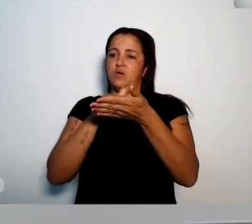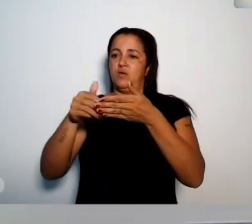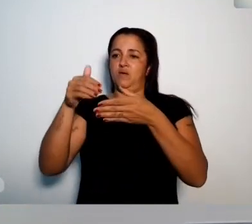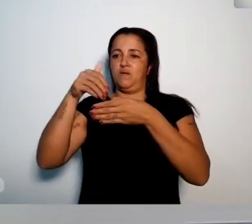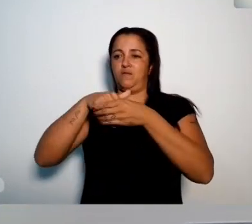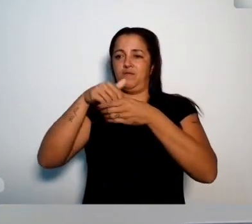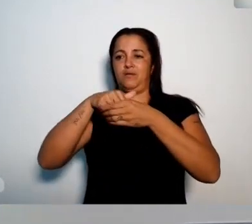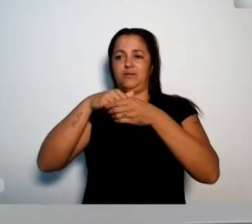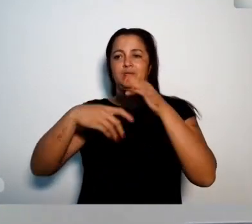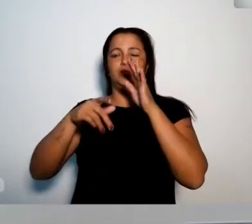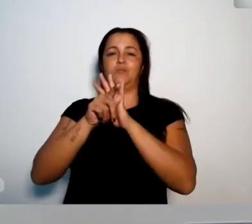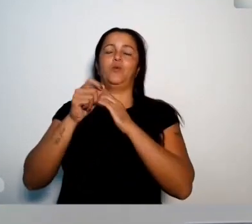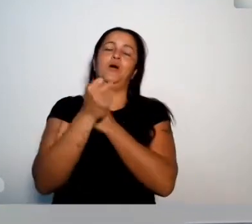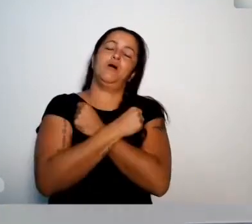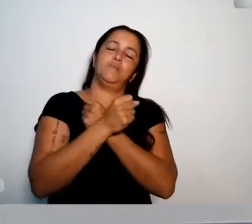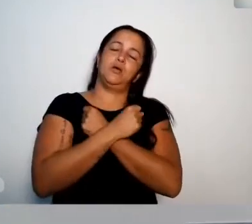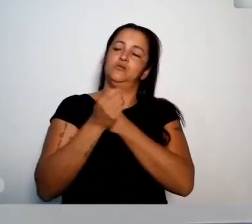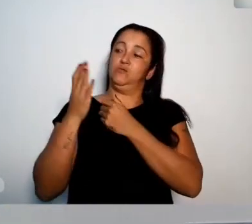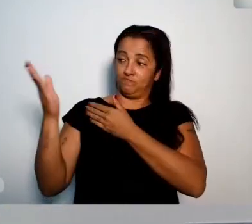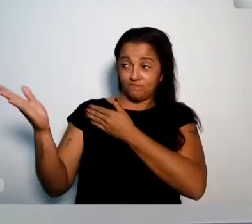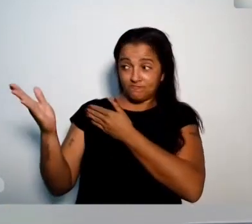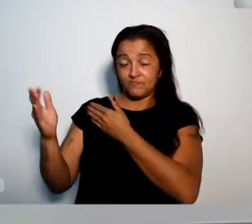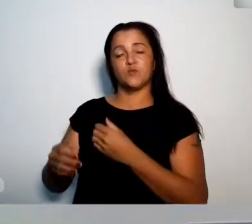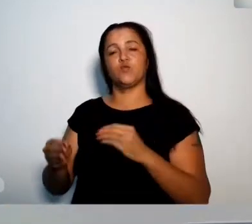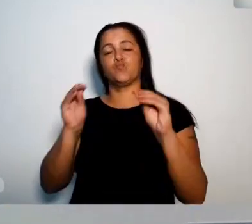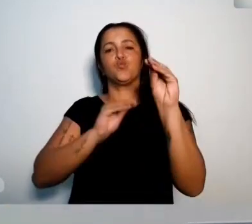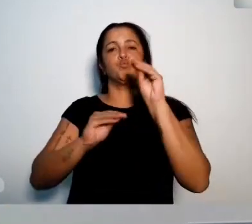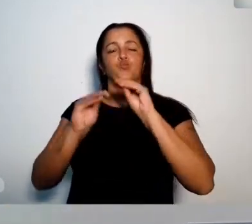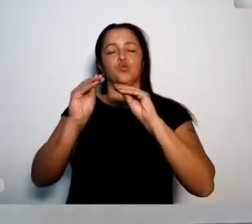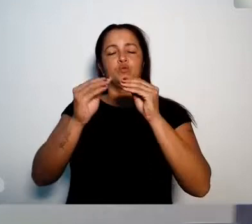você, querida. Prazer em vê-la, viu? Um beijo no coração de todos.